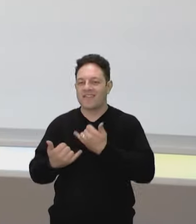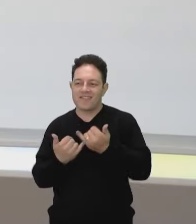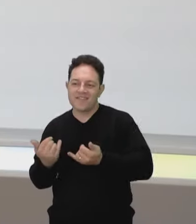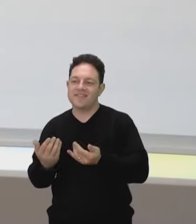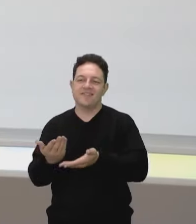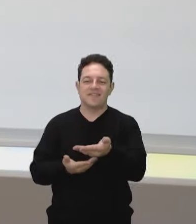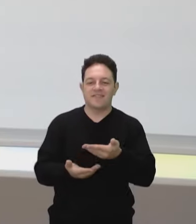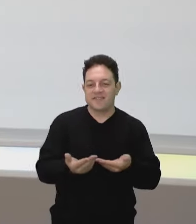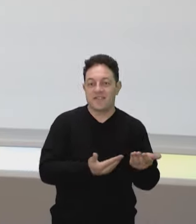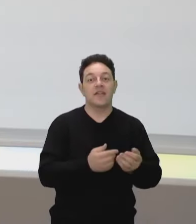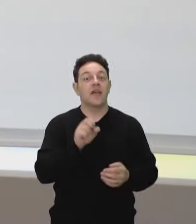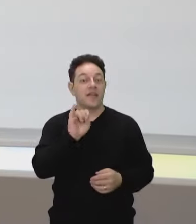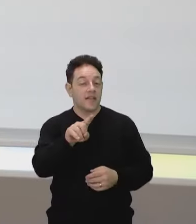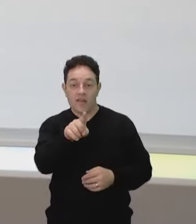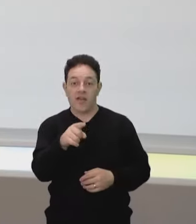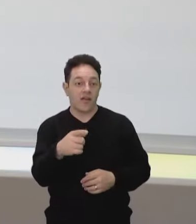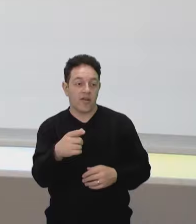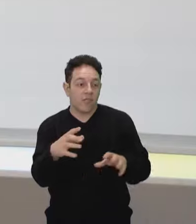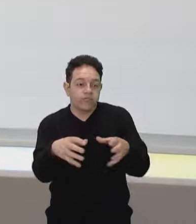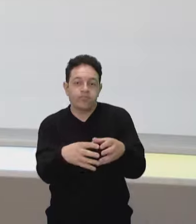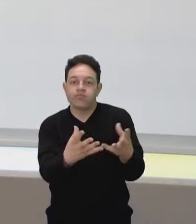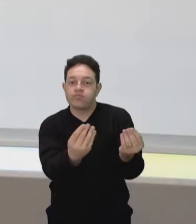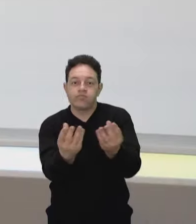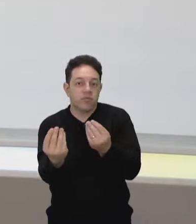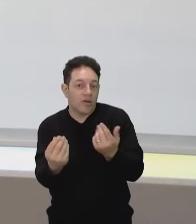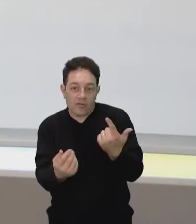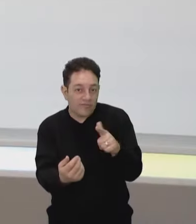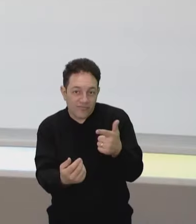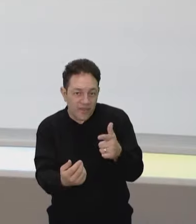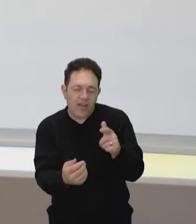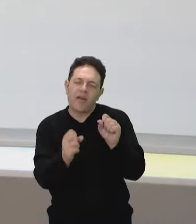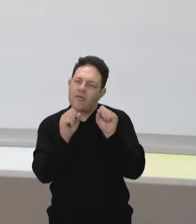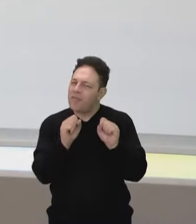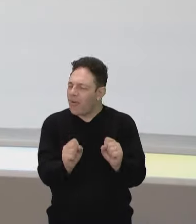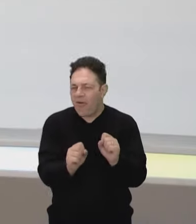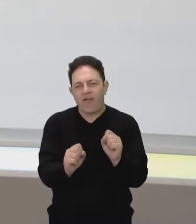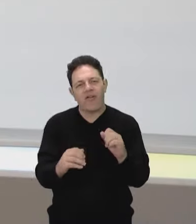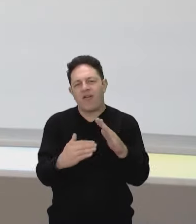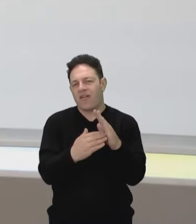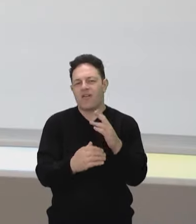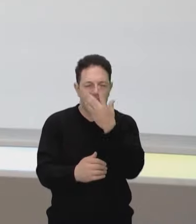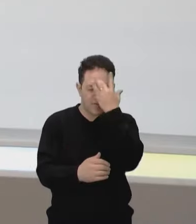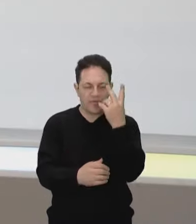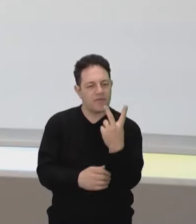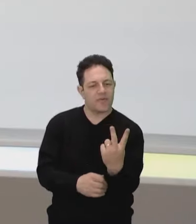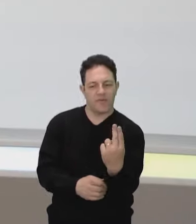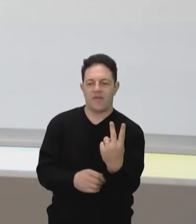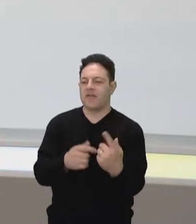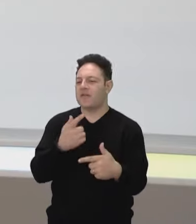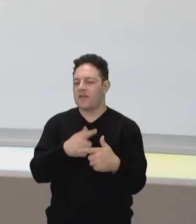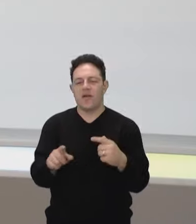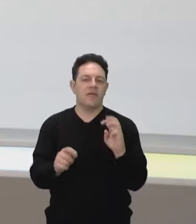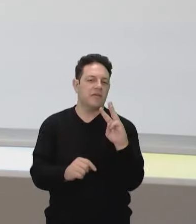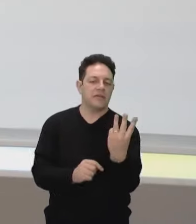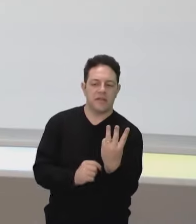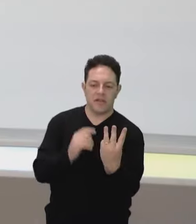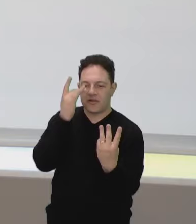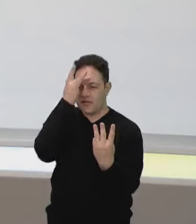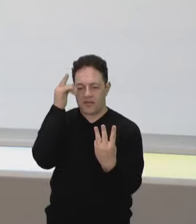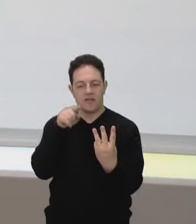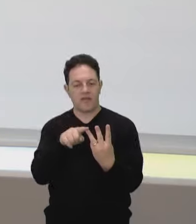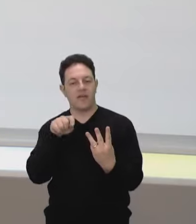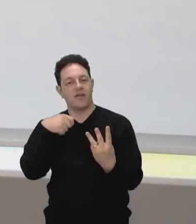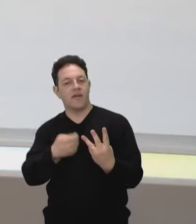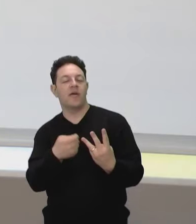bacana. Então, se você não tiver todo mundo aí da classe que queira jogar, pode jogar aí também de dupla, aí seja, ou de trio, né? Uma pessoa sendo